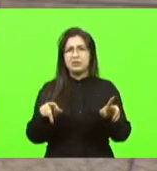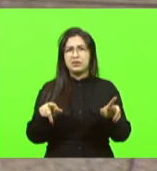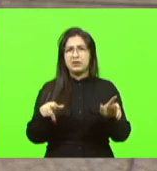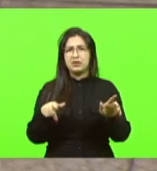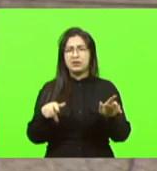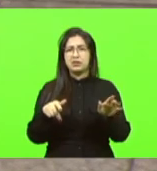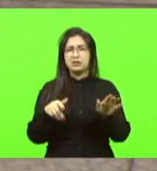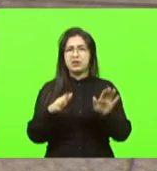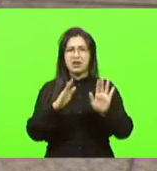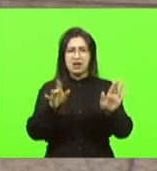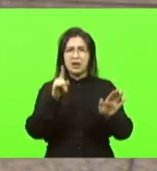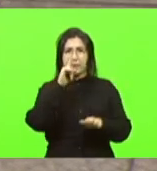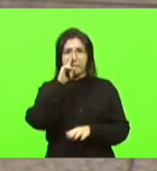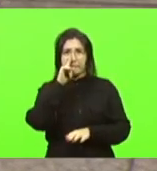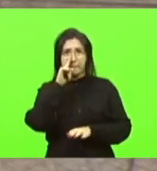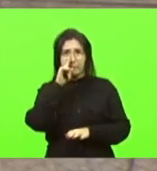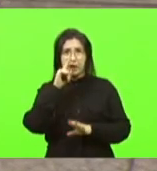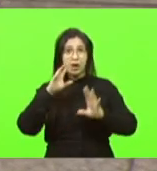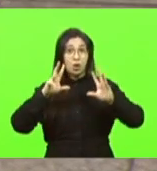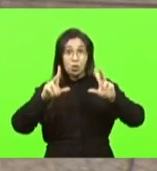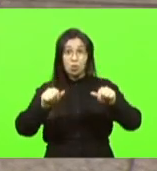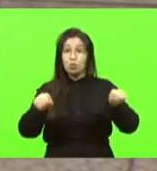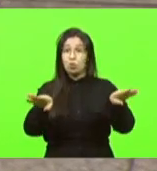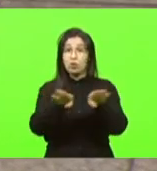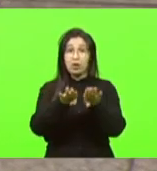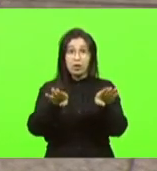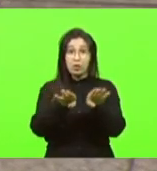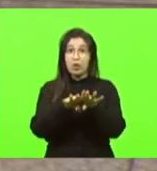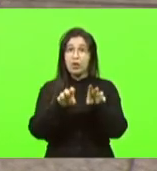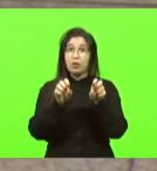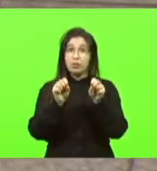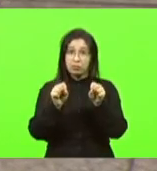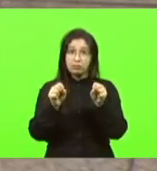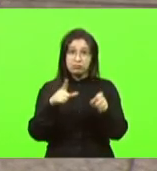risco o risco é igual para as duas